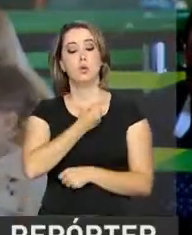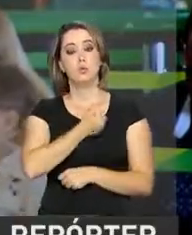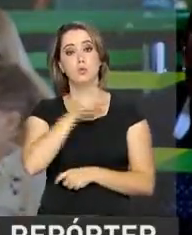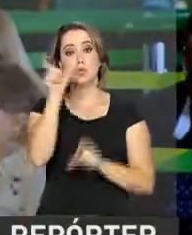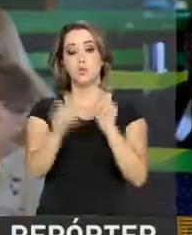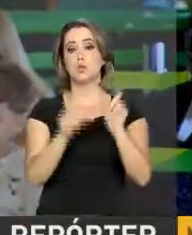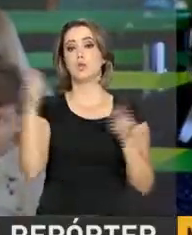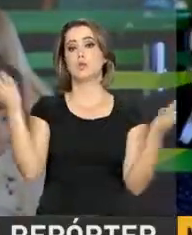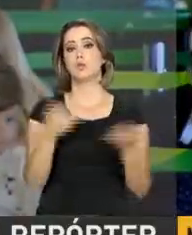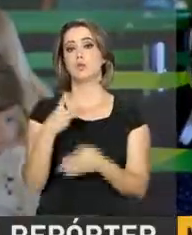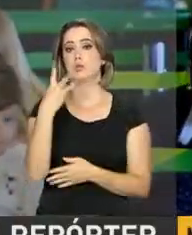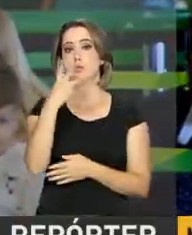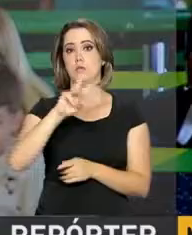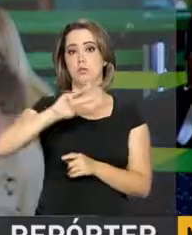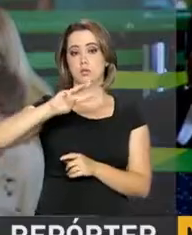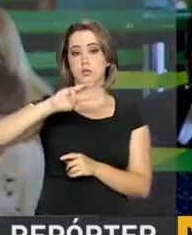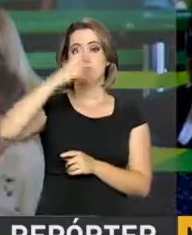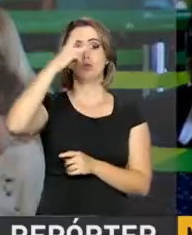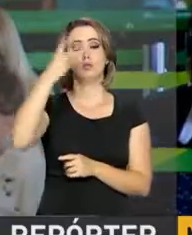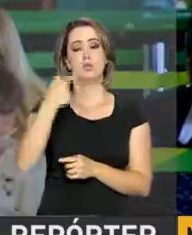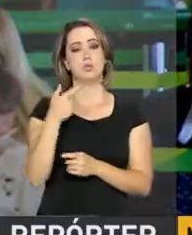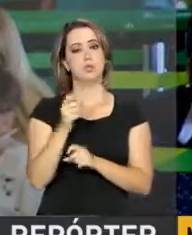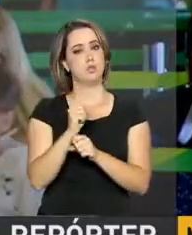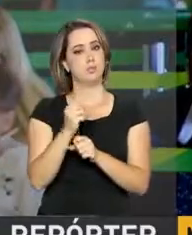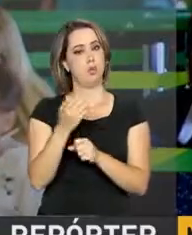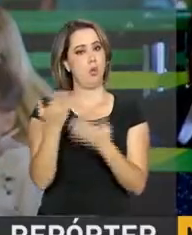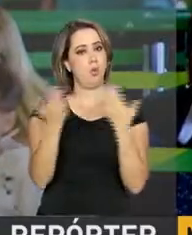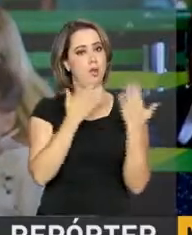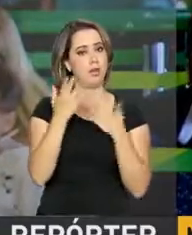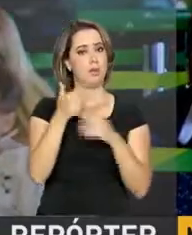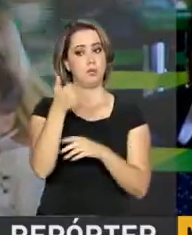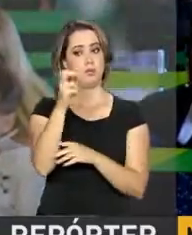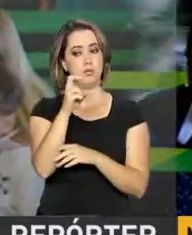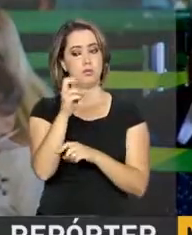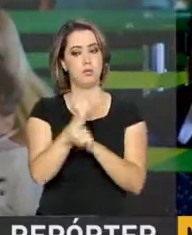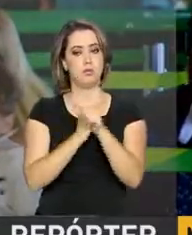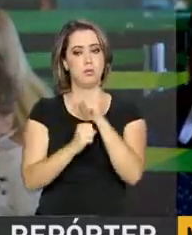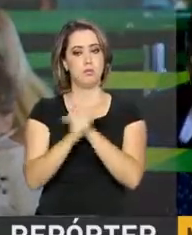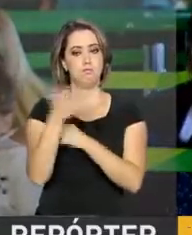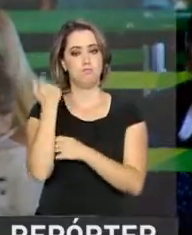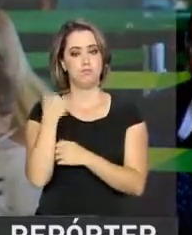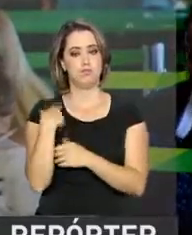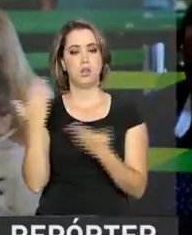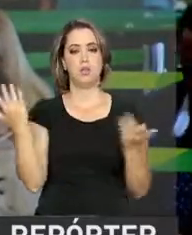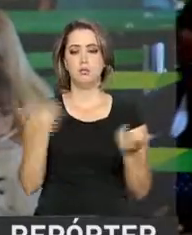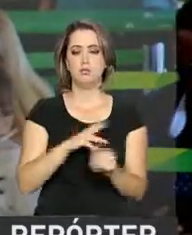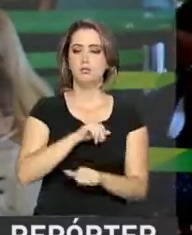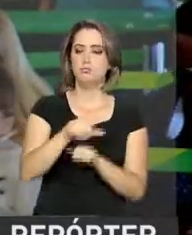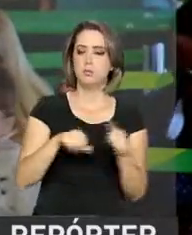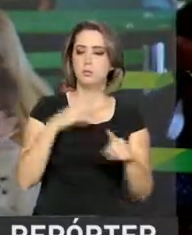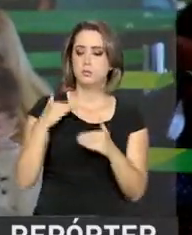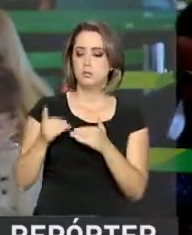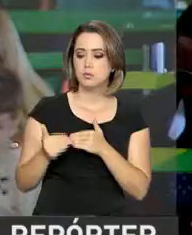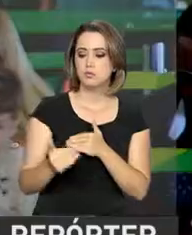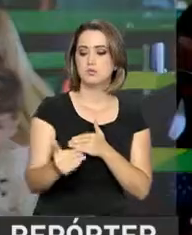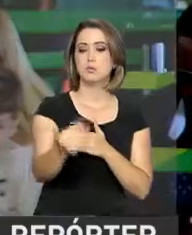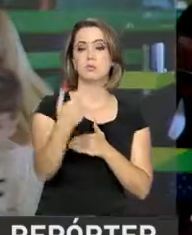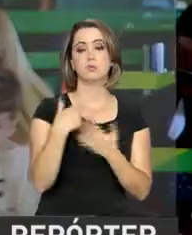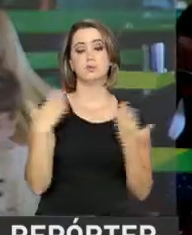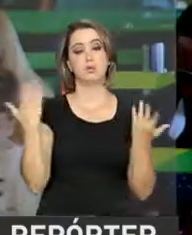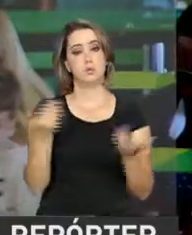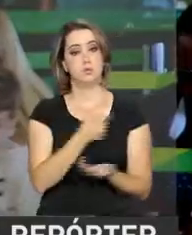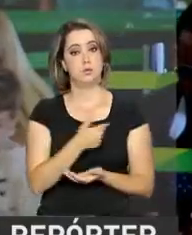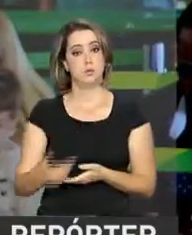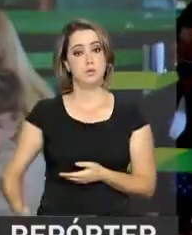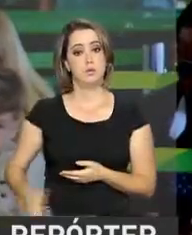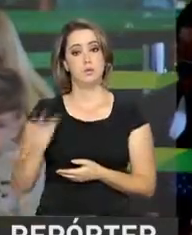hoje é três vezes maior do que há 15 anos ea tendência continuar aumentando por causa disso o governo federal quer